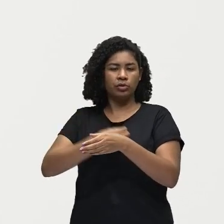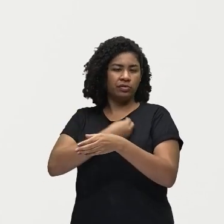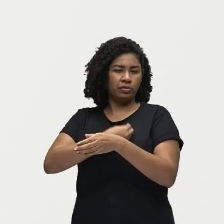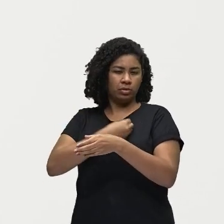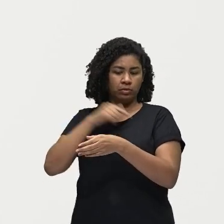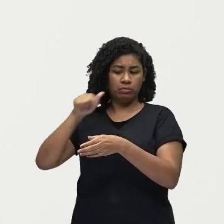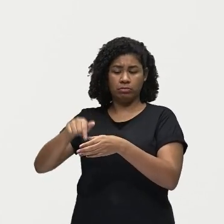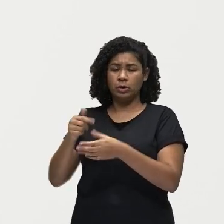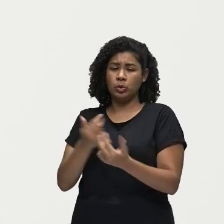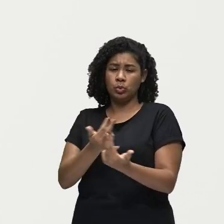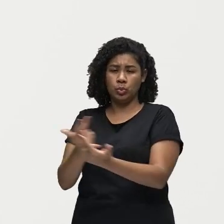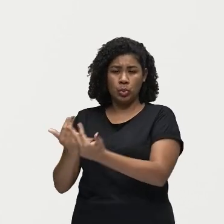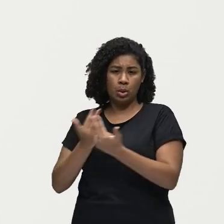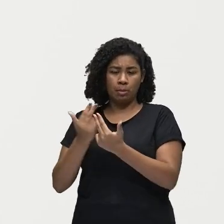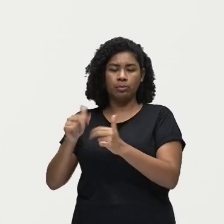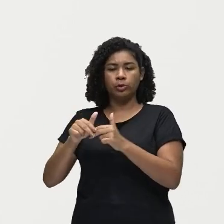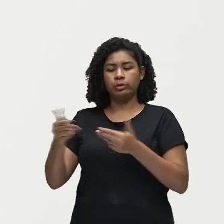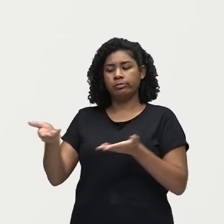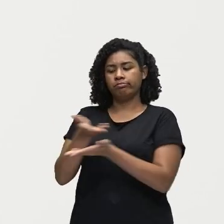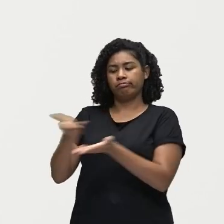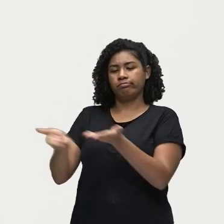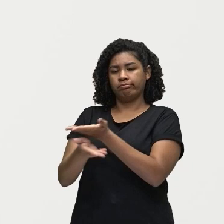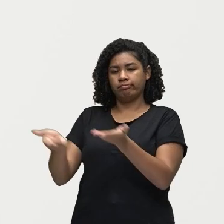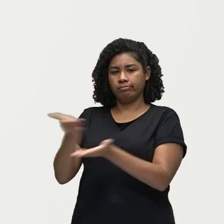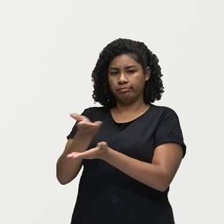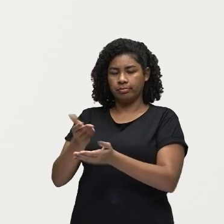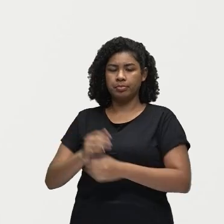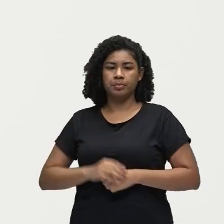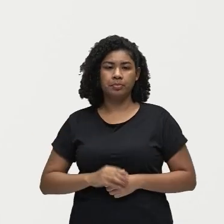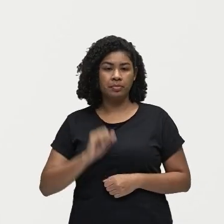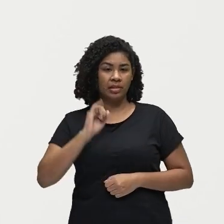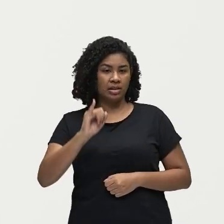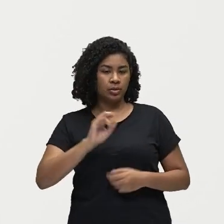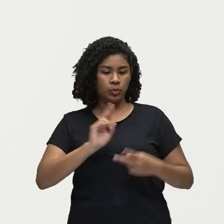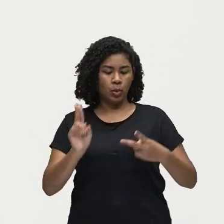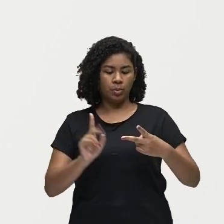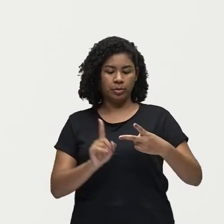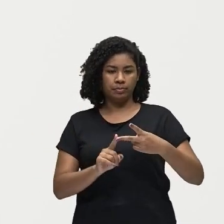ocorrem em indivíduos da mesma espécie. Quando for